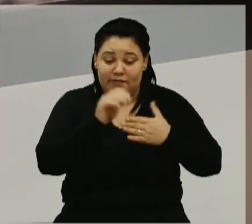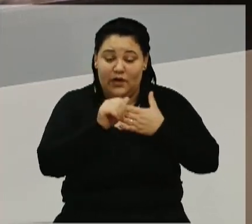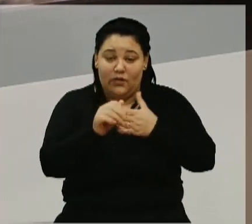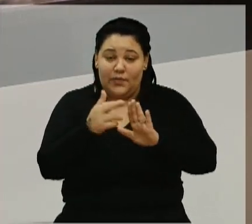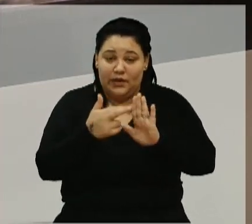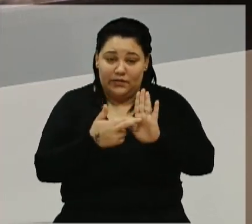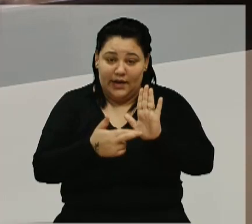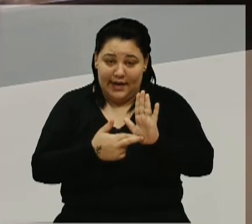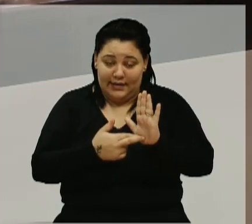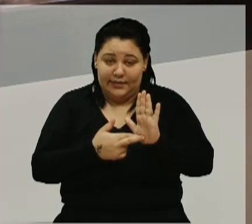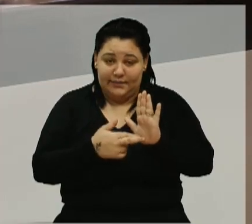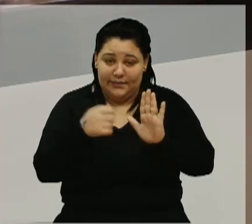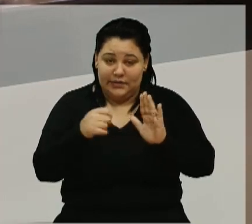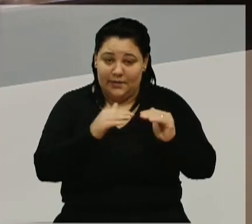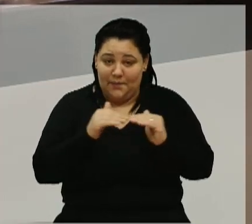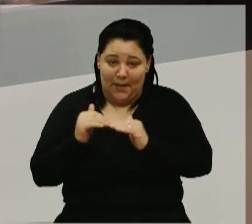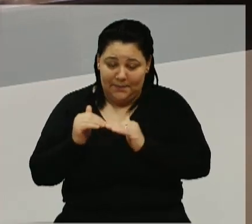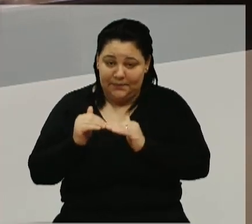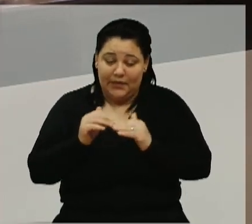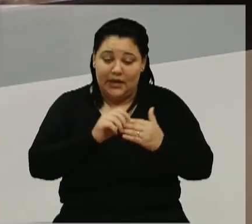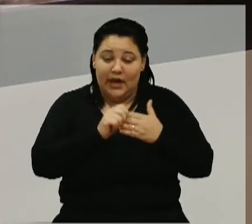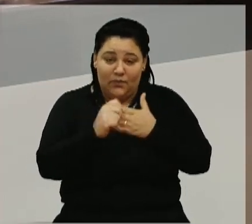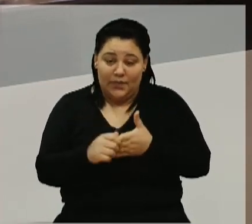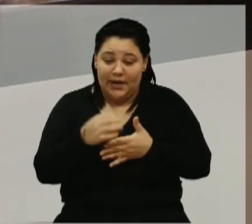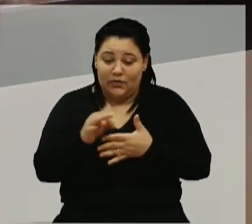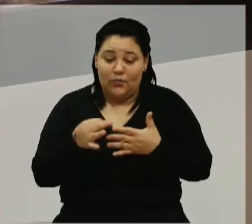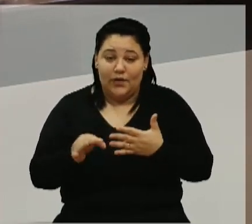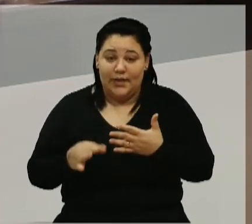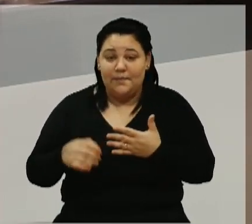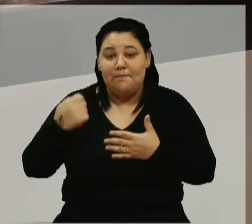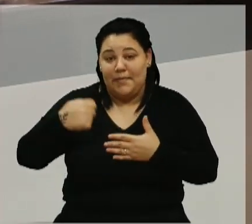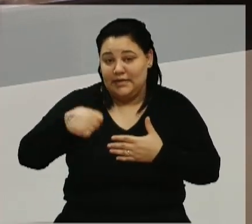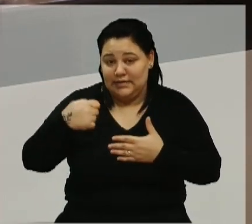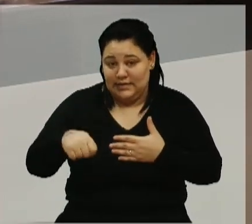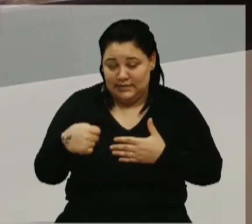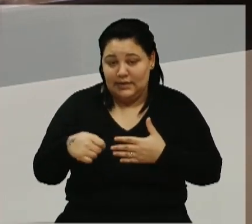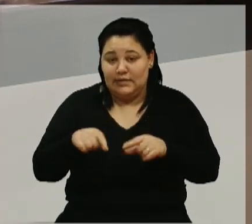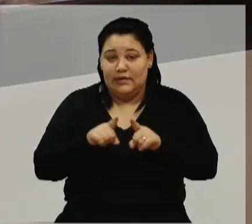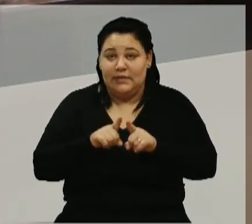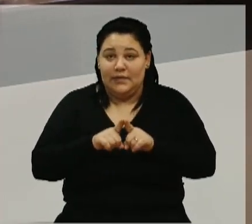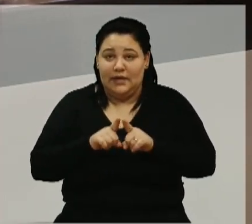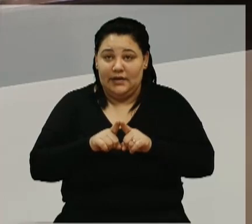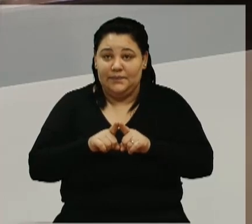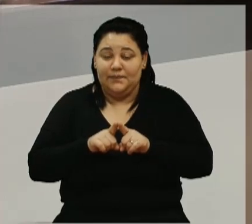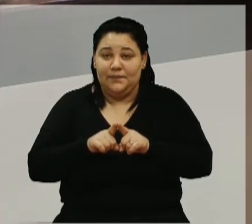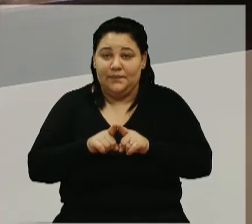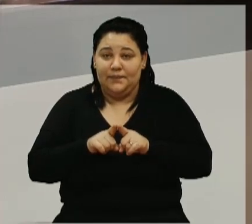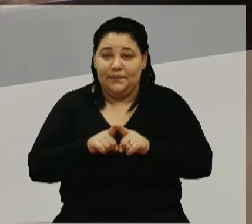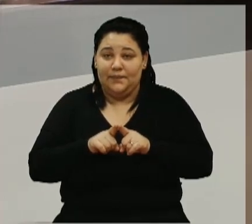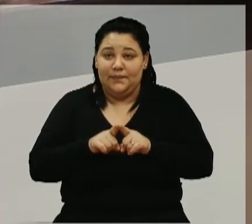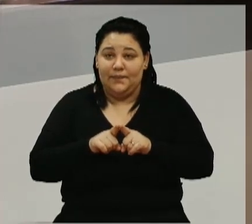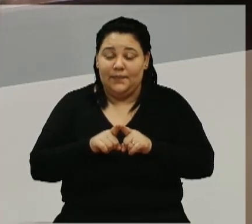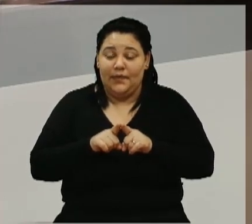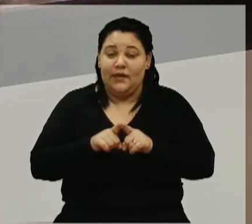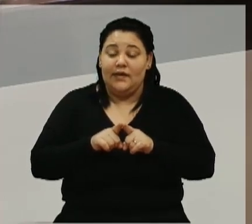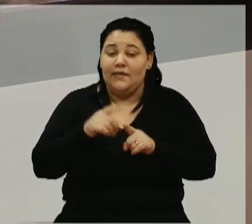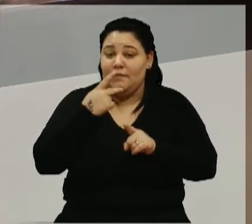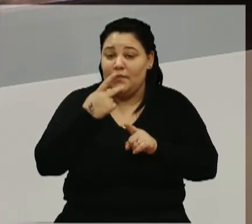regimentais, vir acompanhado como requisito essencial de circunstanciada biografia da